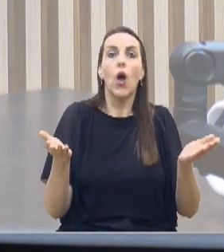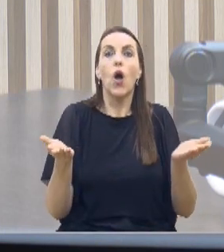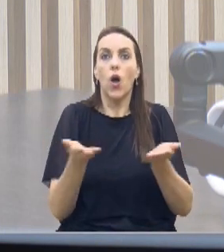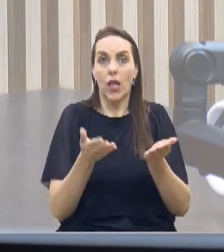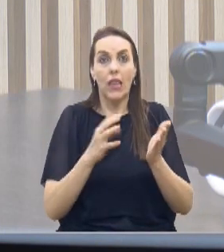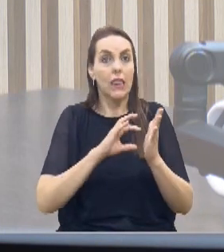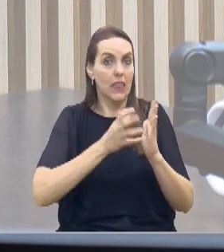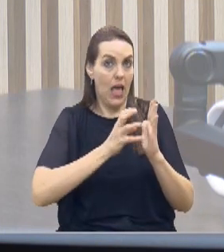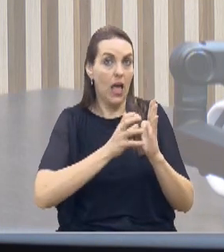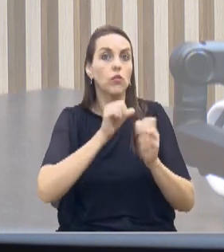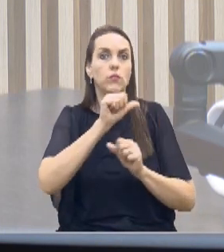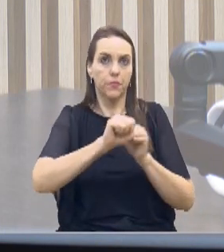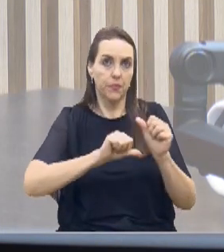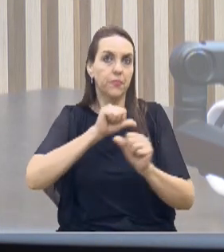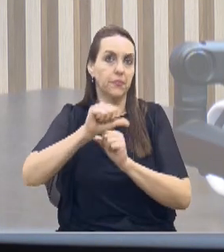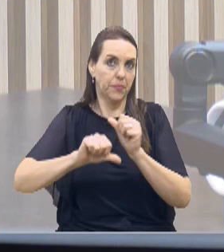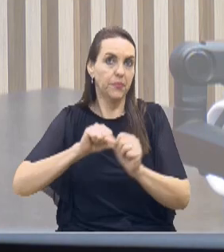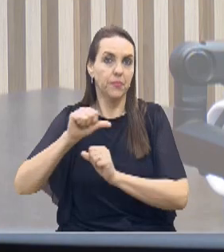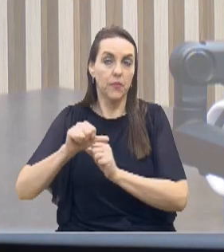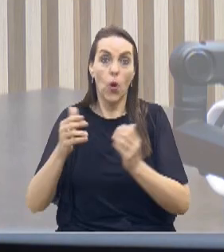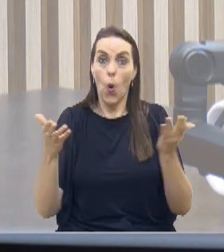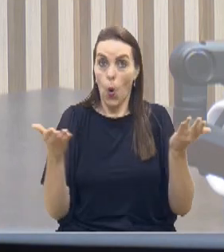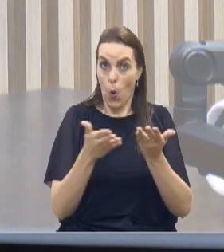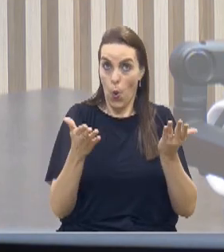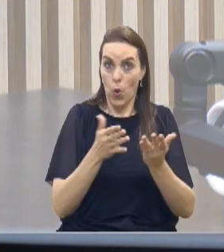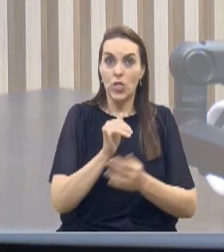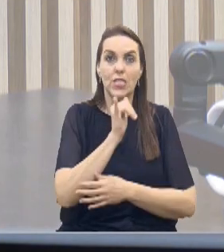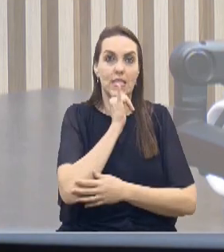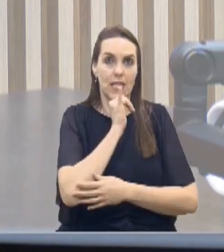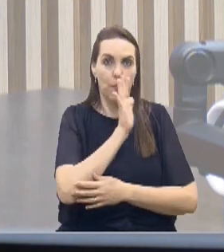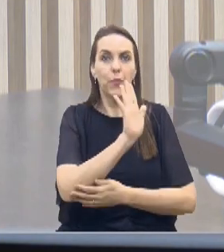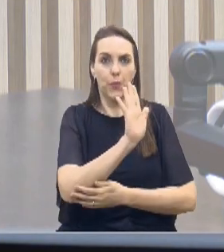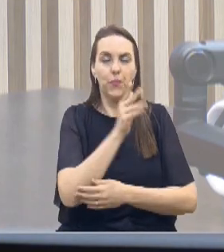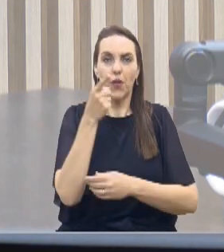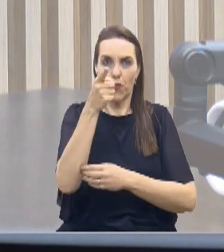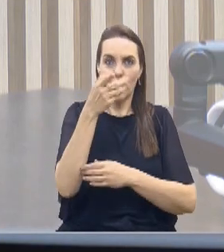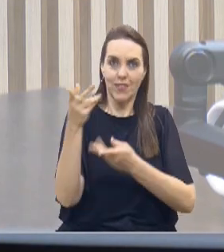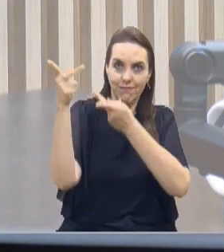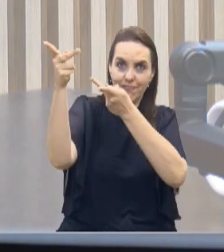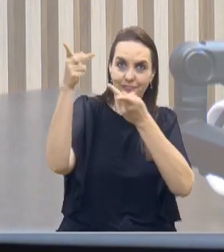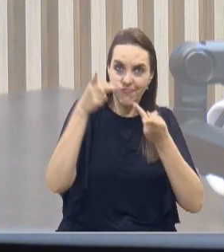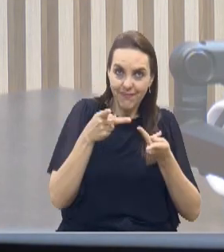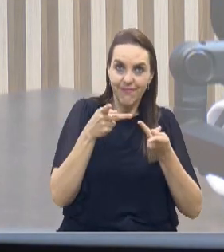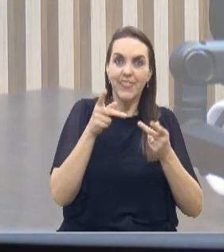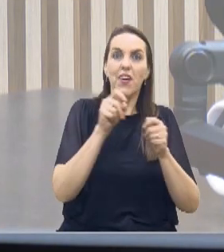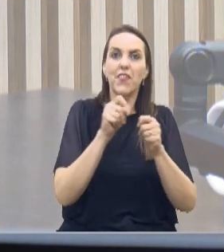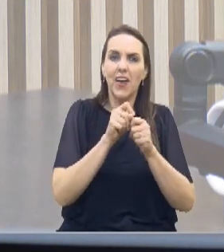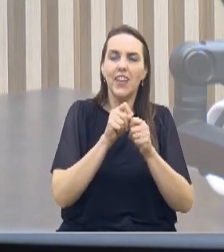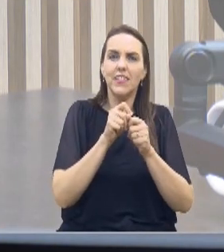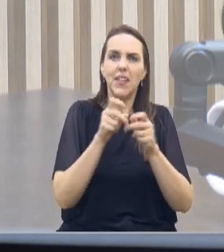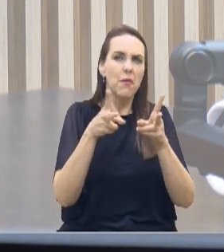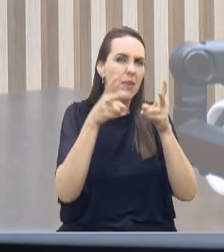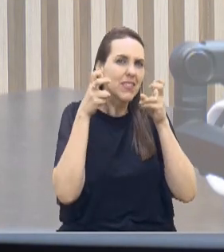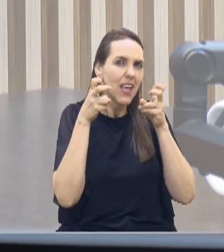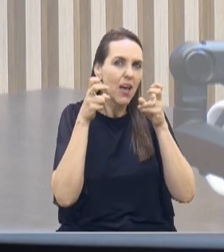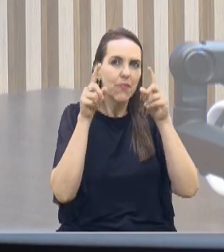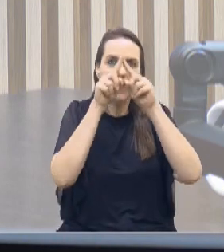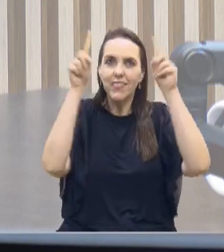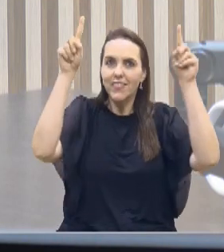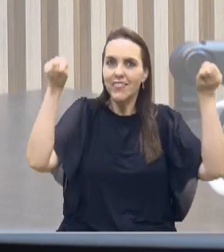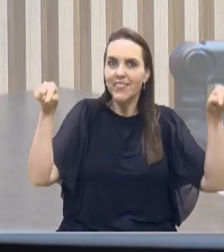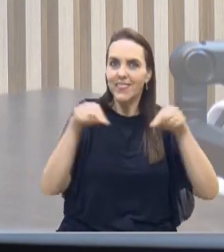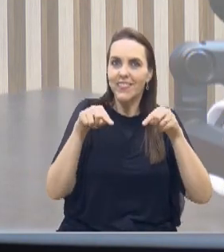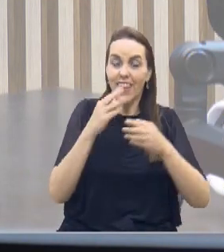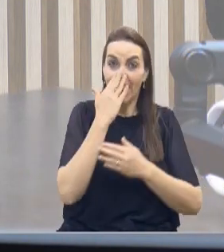vão mudando, né, a cada mês, mas hoje, por exemplo, quando a gente entra na Câmara, e você que vem nos visitar, faça isso, dá uma olhadinha naquele monitor que fica logo na